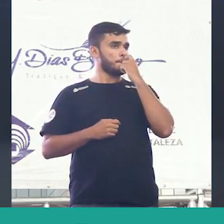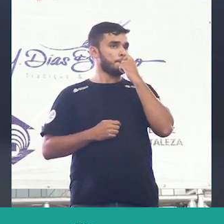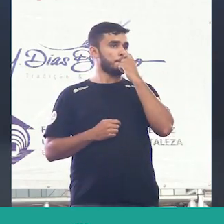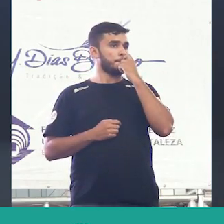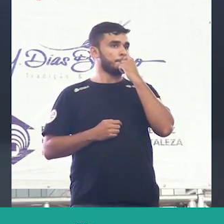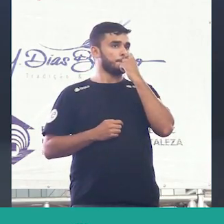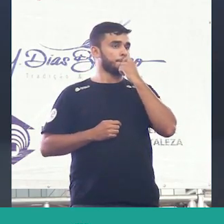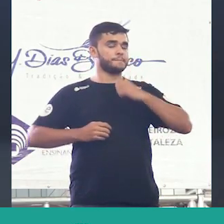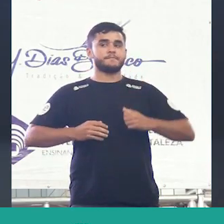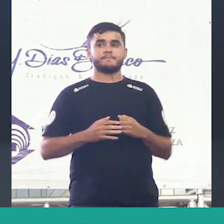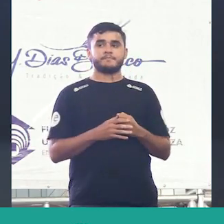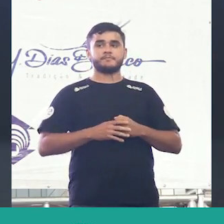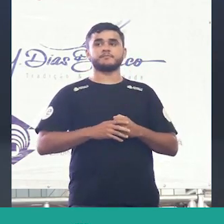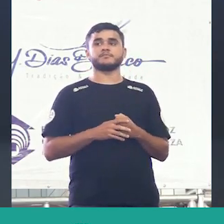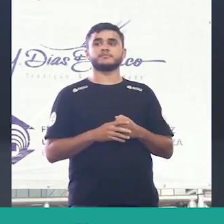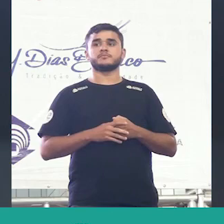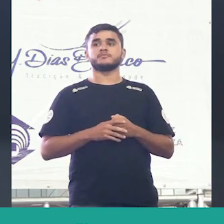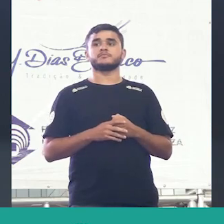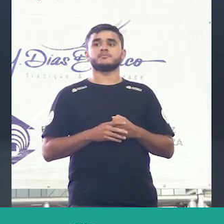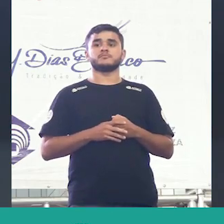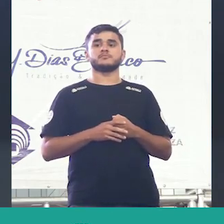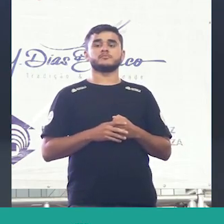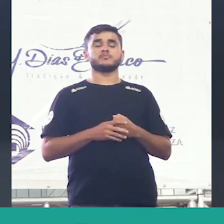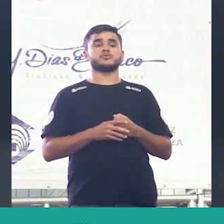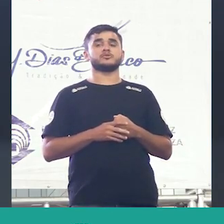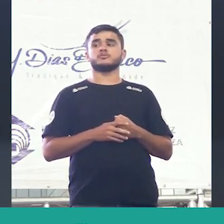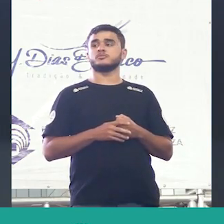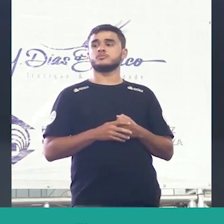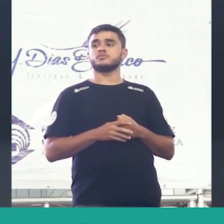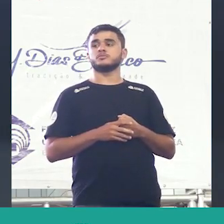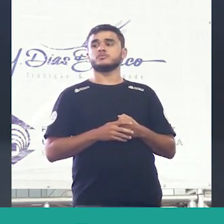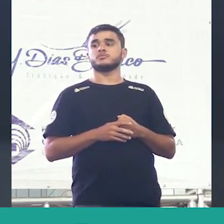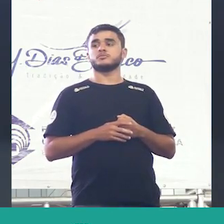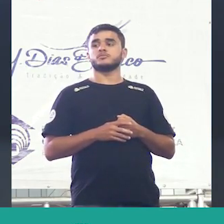Todos na página 123.